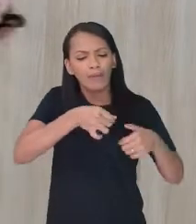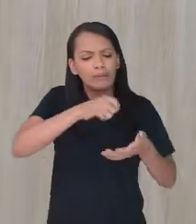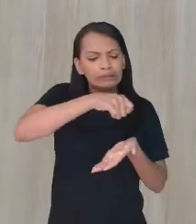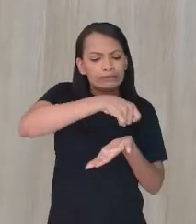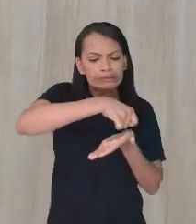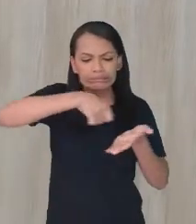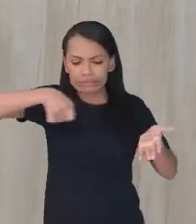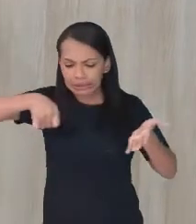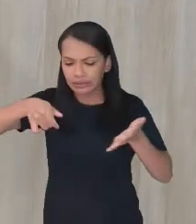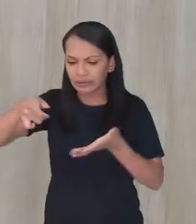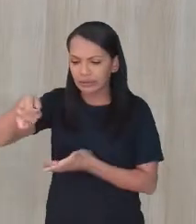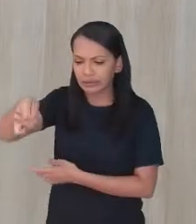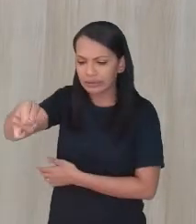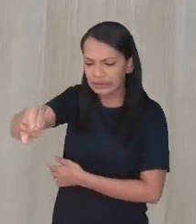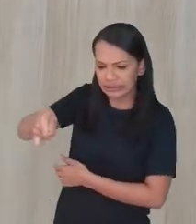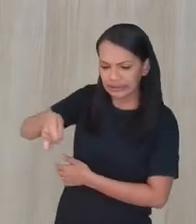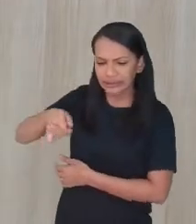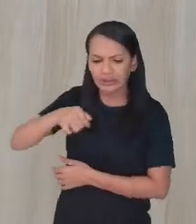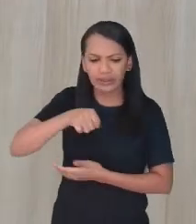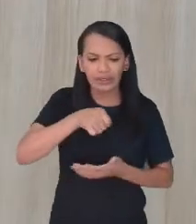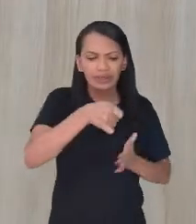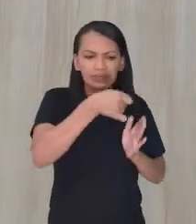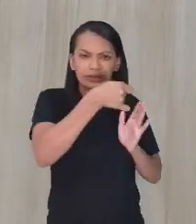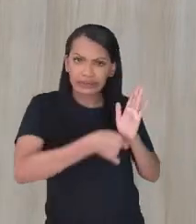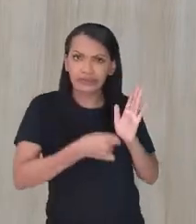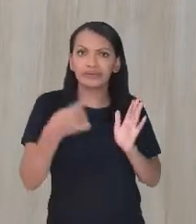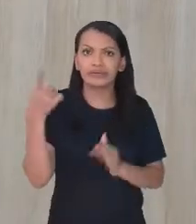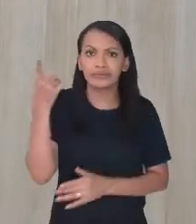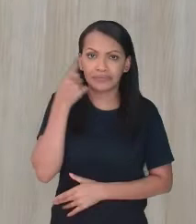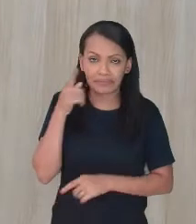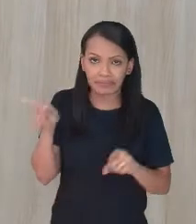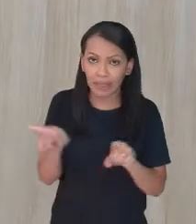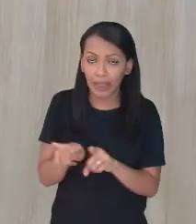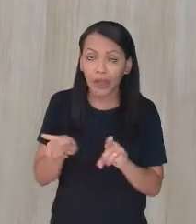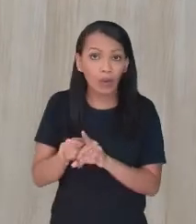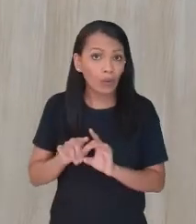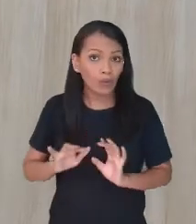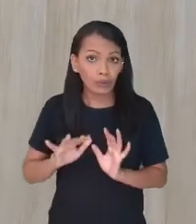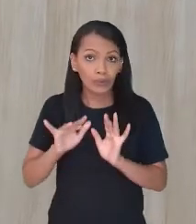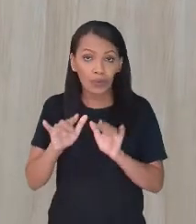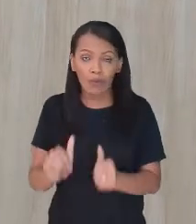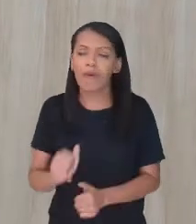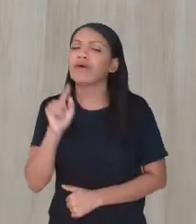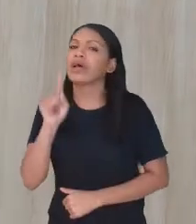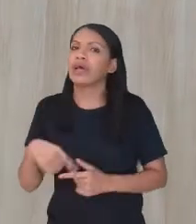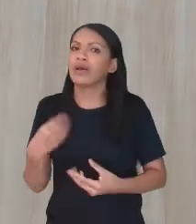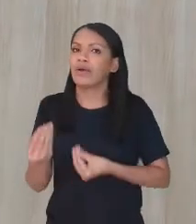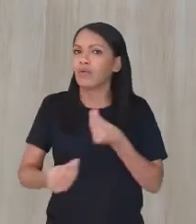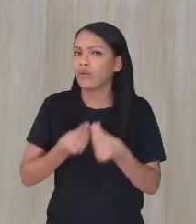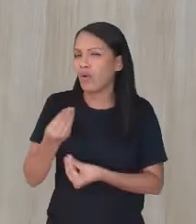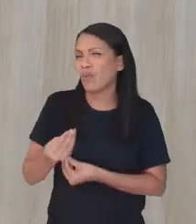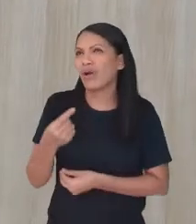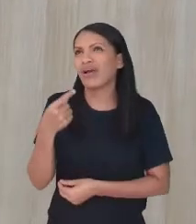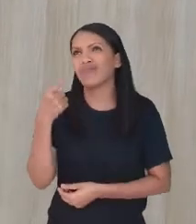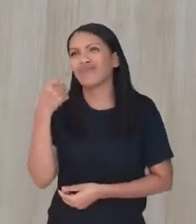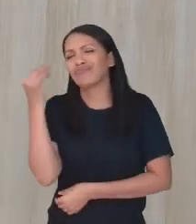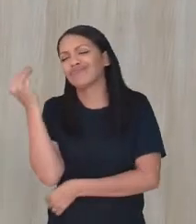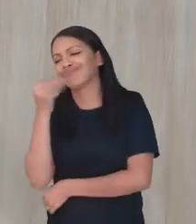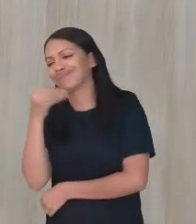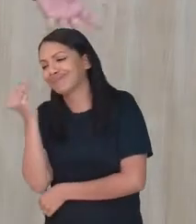chão ou riscos em pedras, certo? Mas tudo isso eram falhos, né?